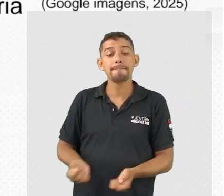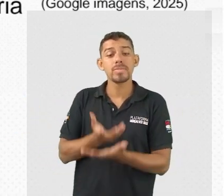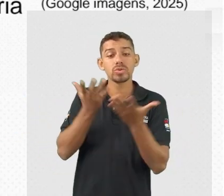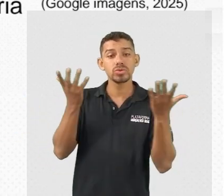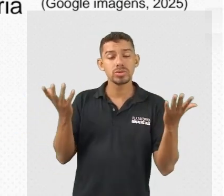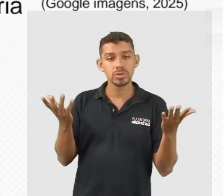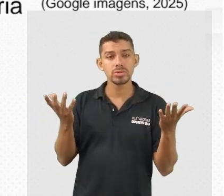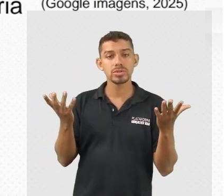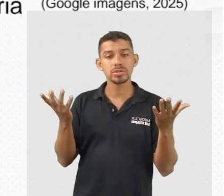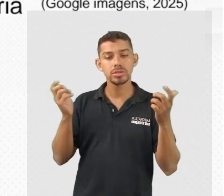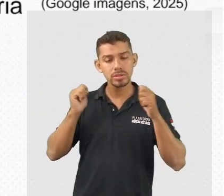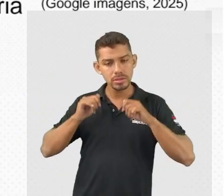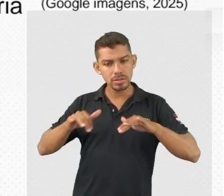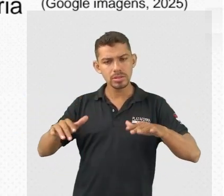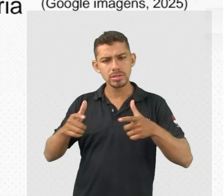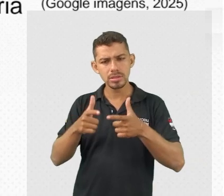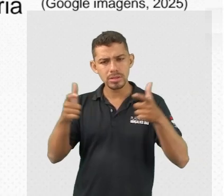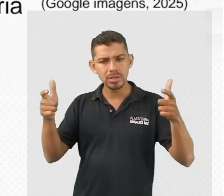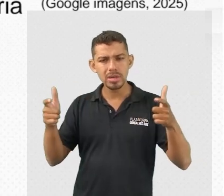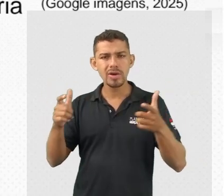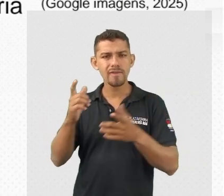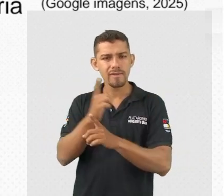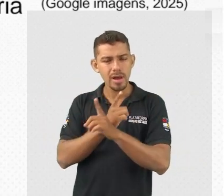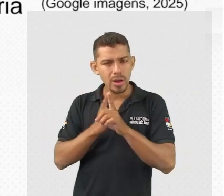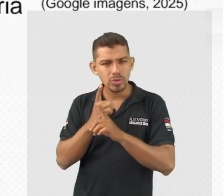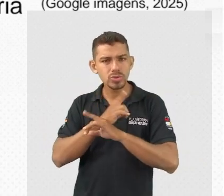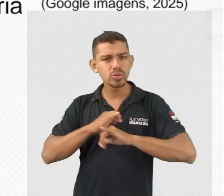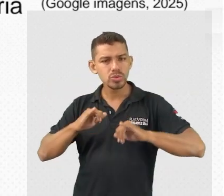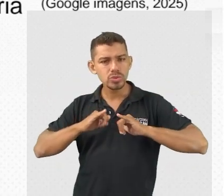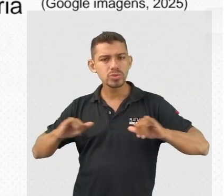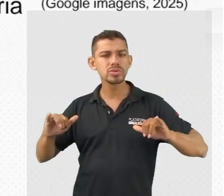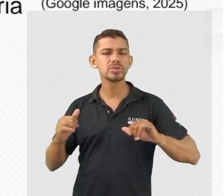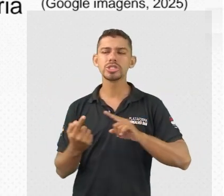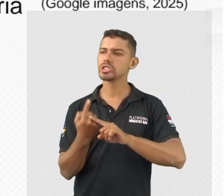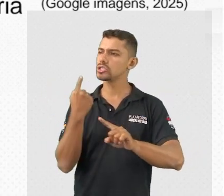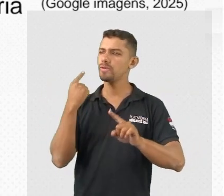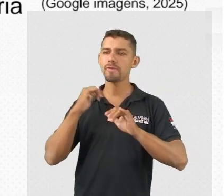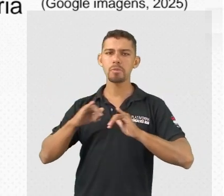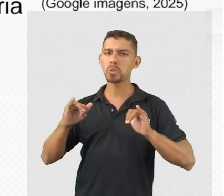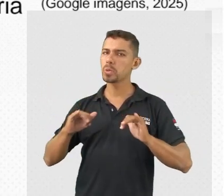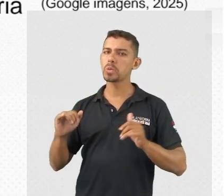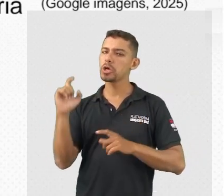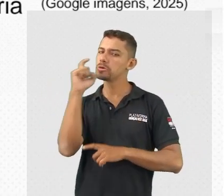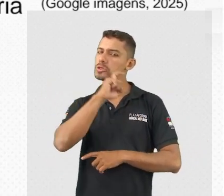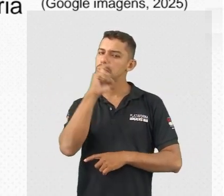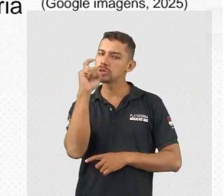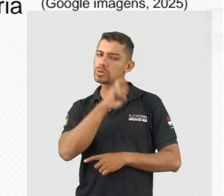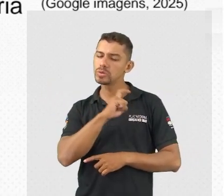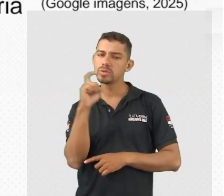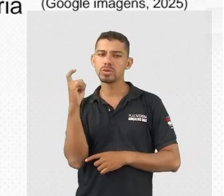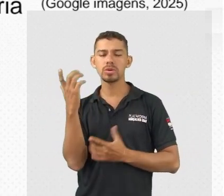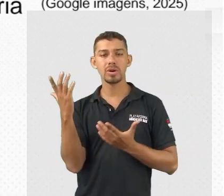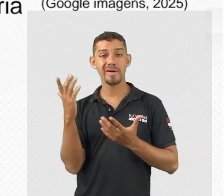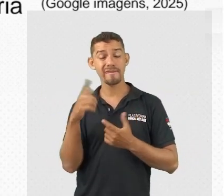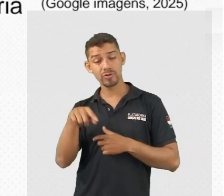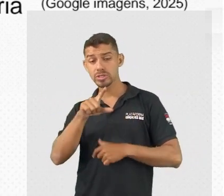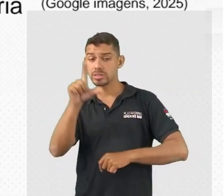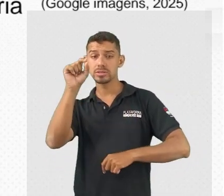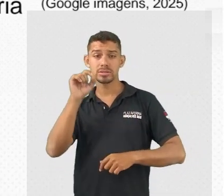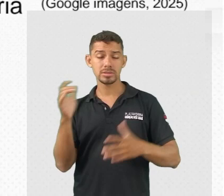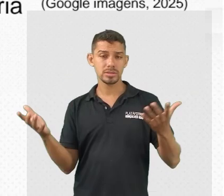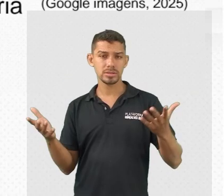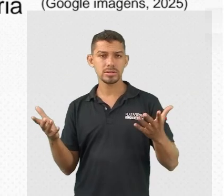e disseminação em massa de falsas notícias, de desinformação, de mentiras ou, se você preferir,